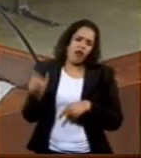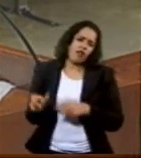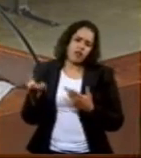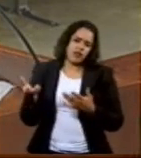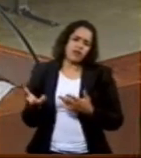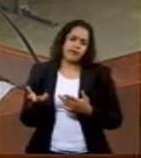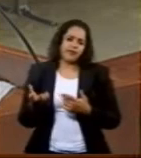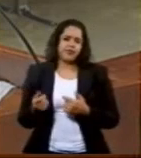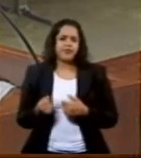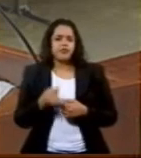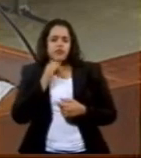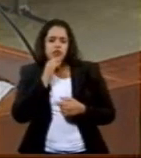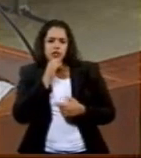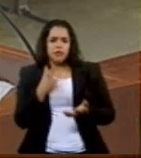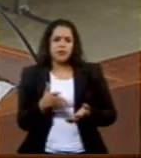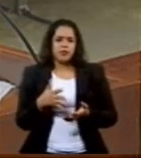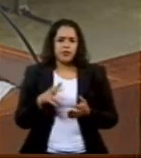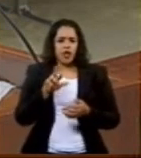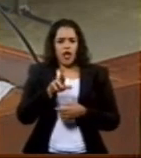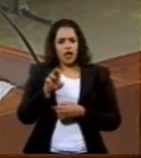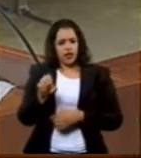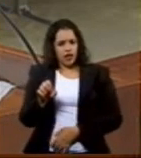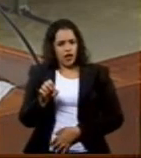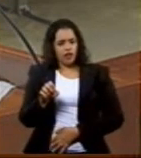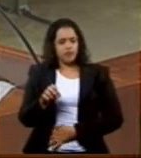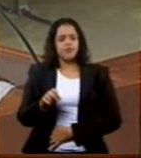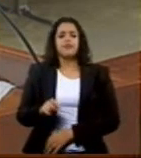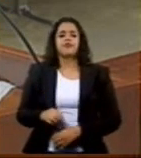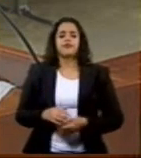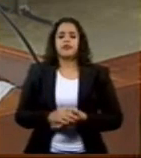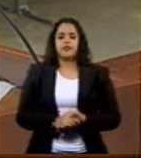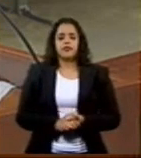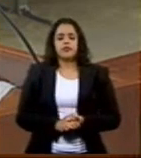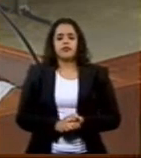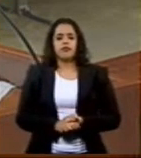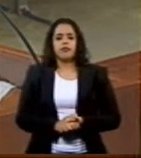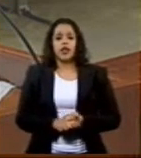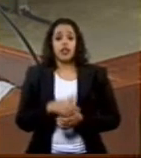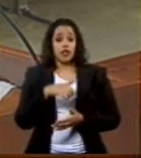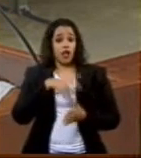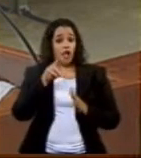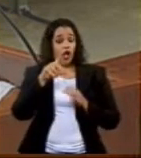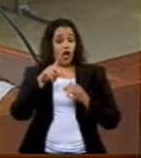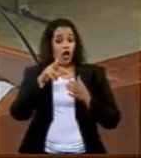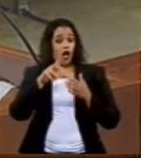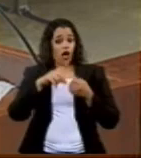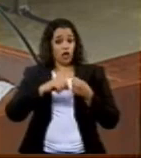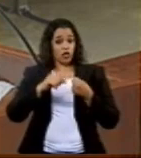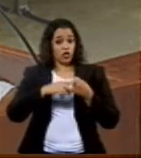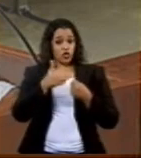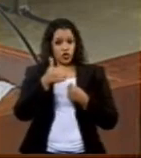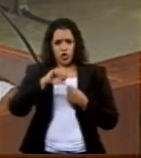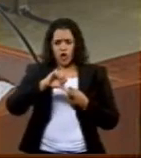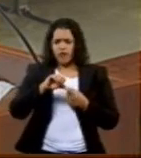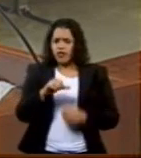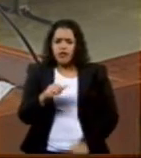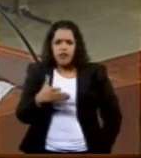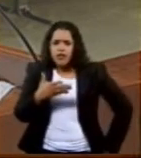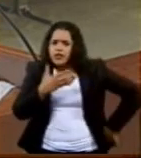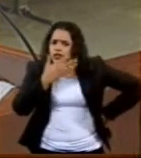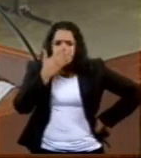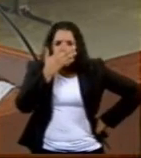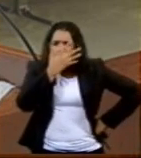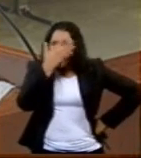as condições do recurso e do provimento na leitura do artigo 19. Esqueceu